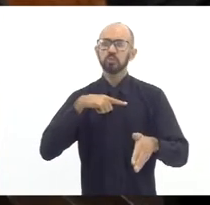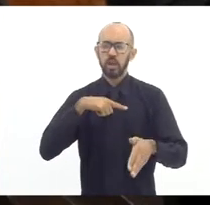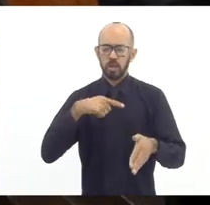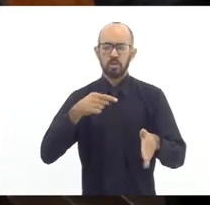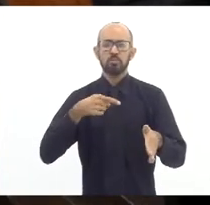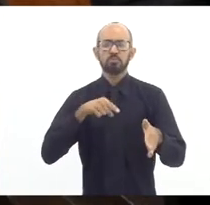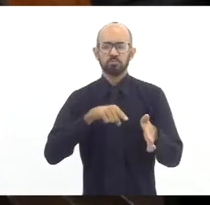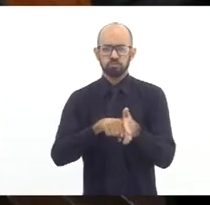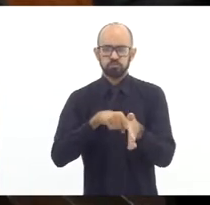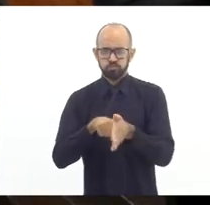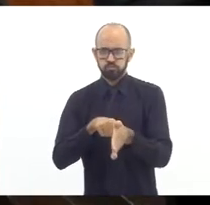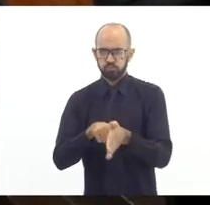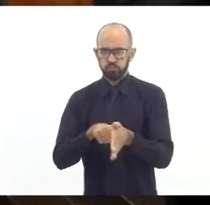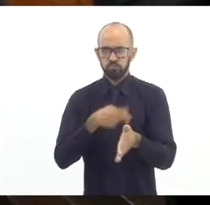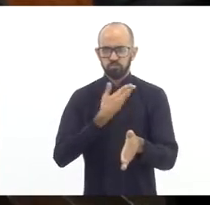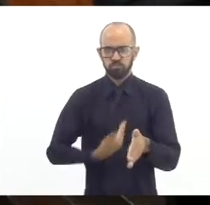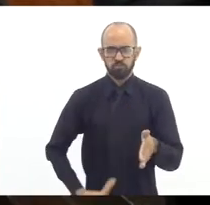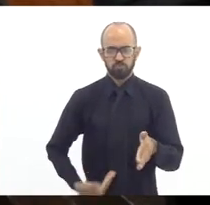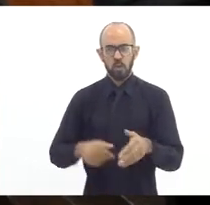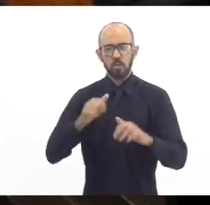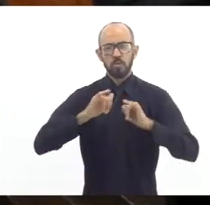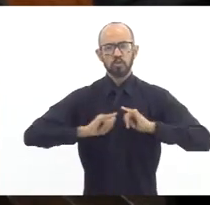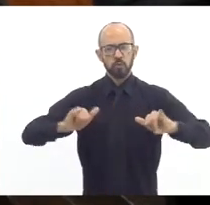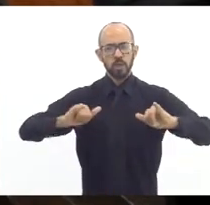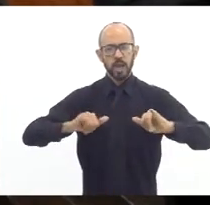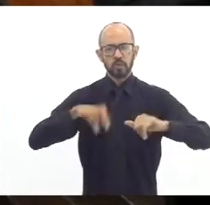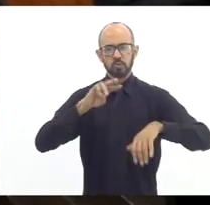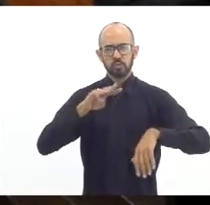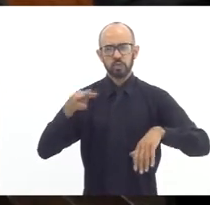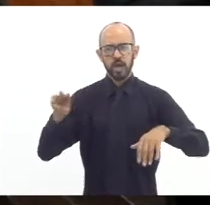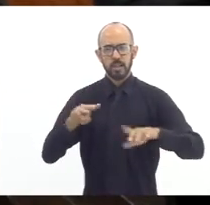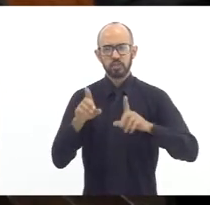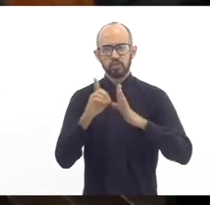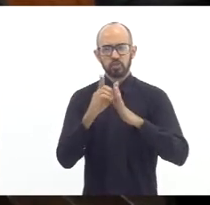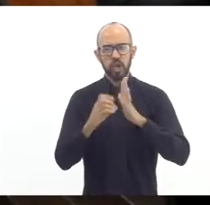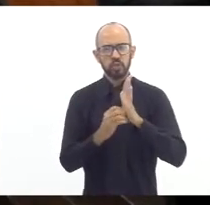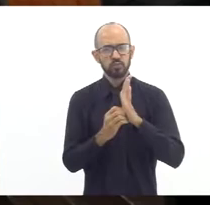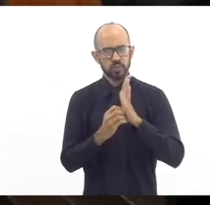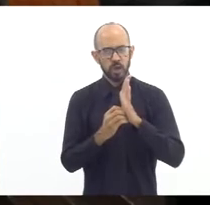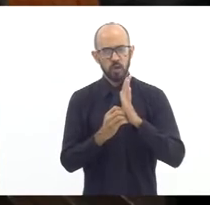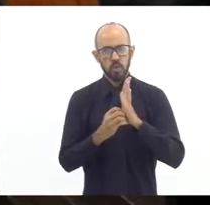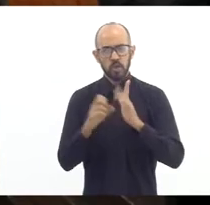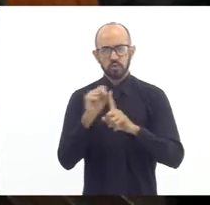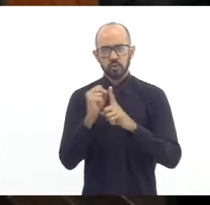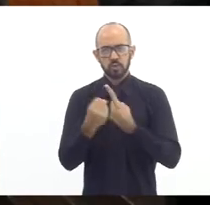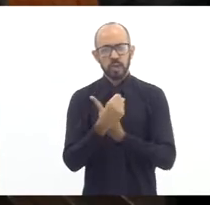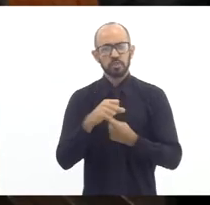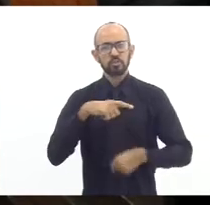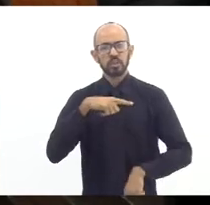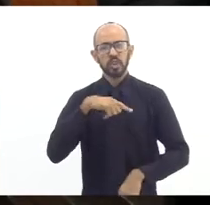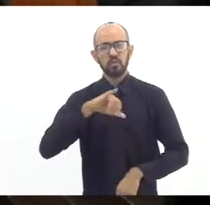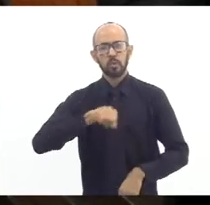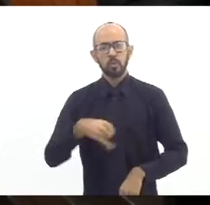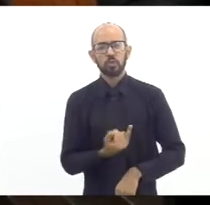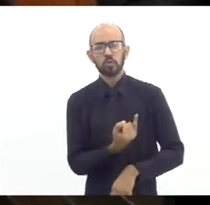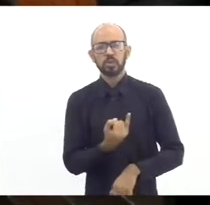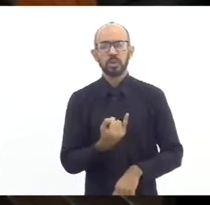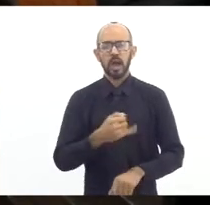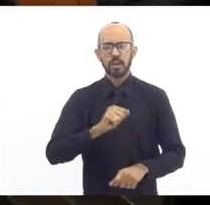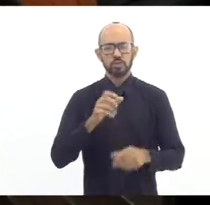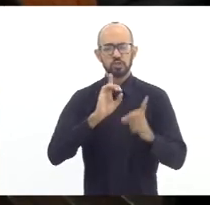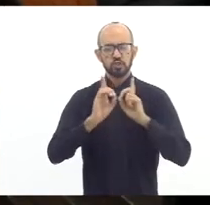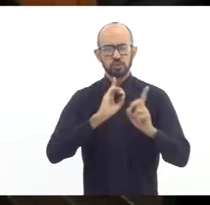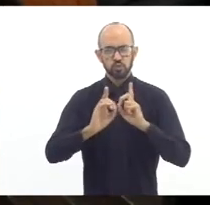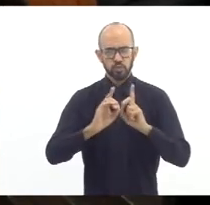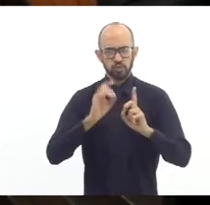pública, publicada no nosso site, no Diário Oficial. Então, a sociedade teve condição, oportunidade de discutir essa